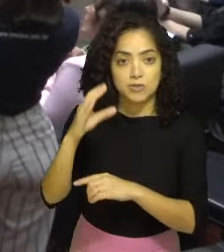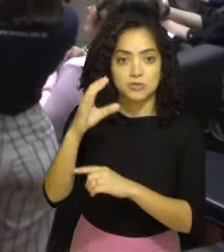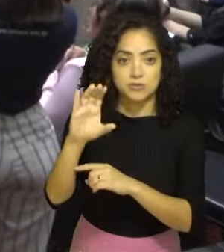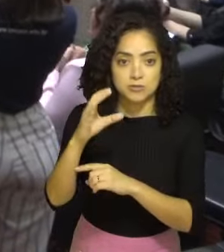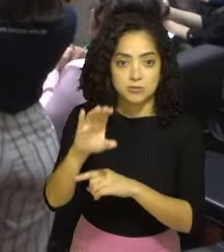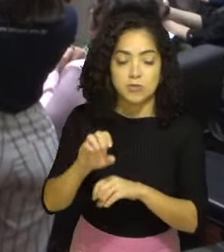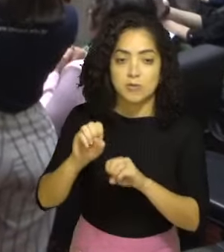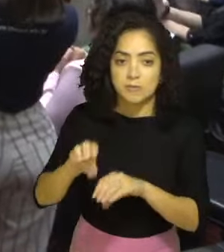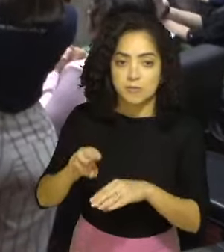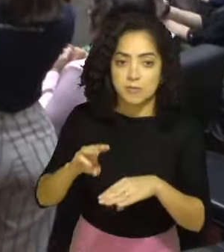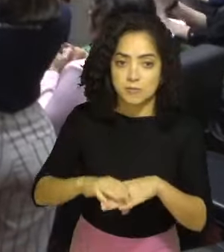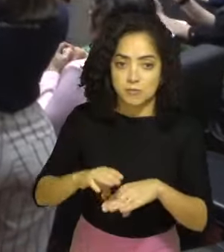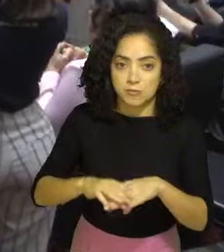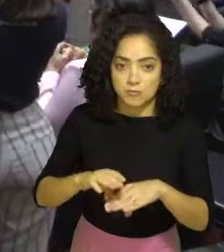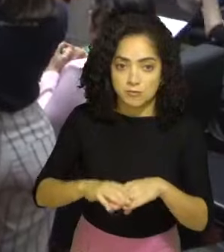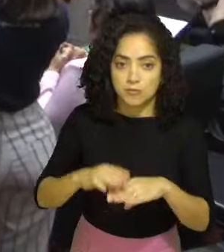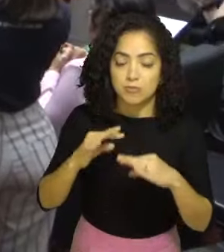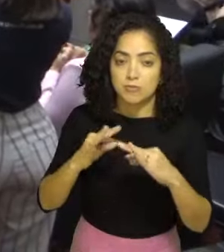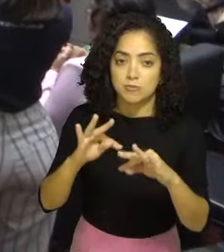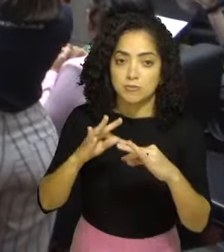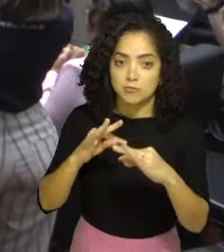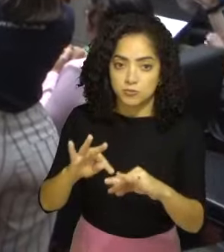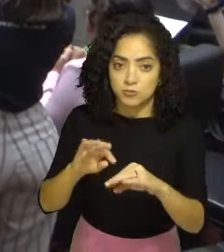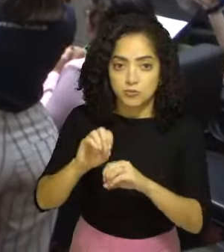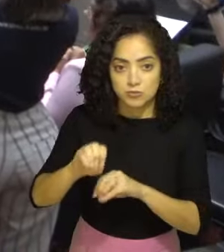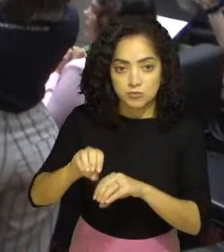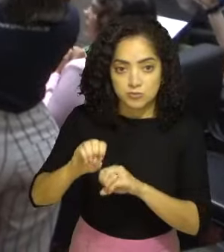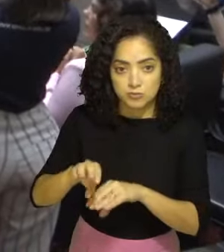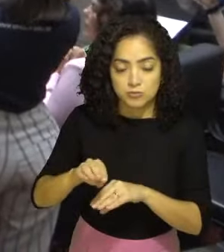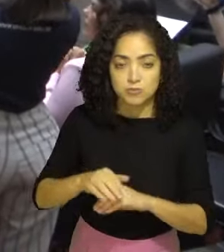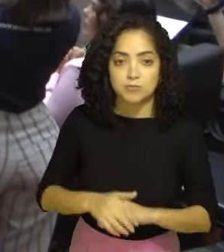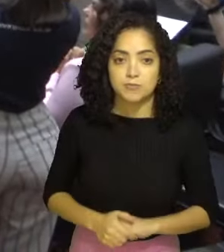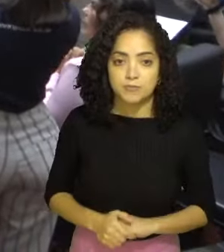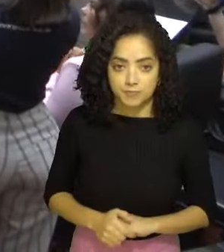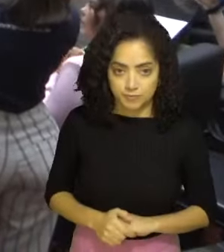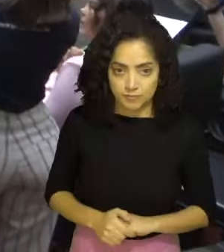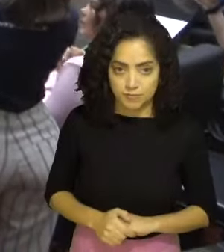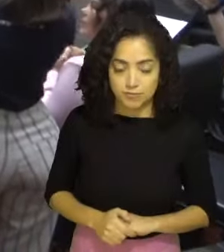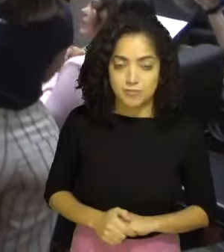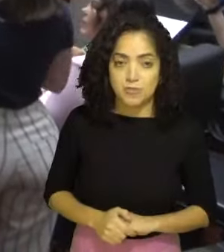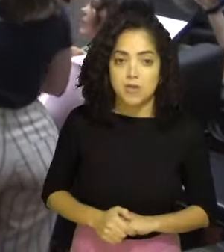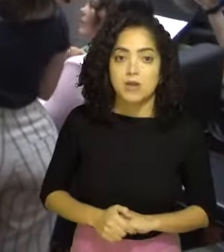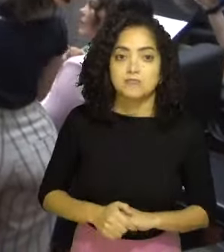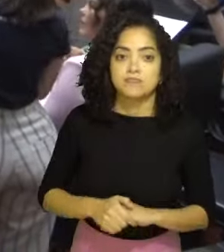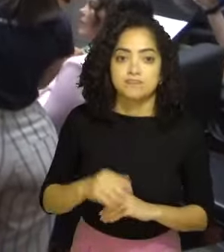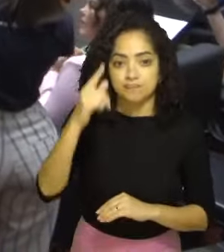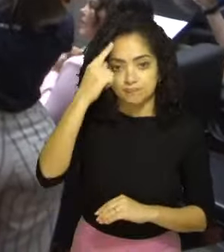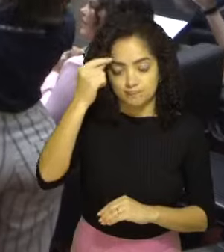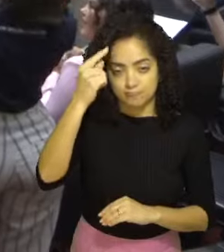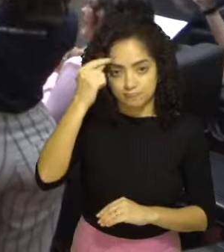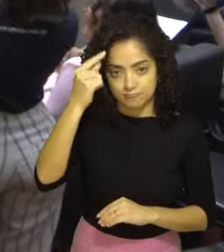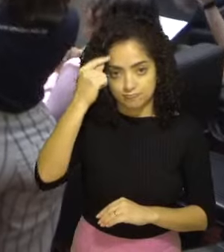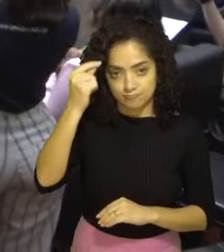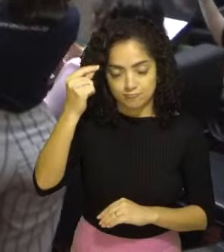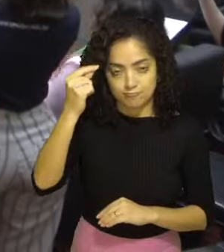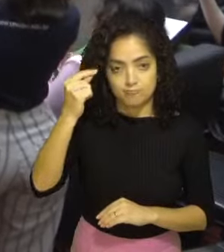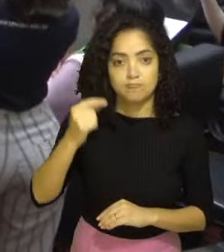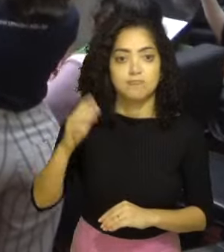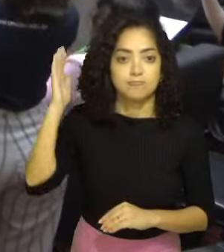Educação, Matemática e Tecnologias Educativas da Universidade Federal do Paraná, doutora Sandra Aparecida dos